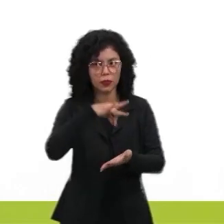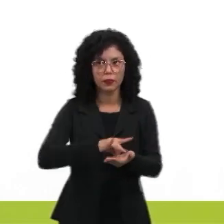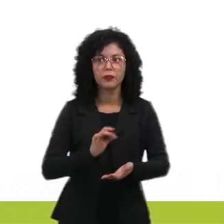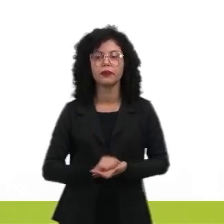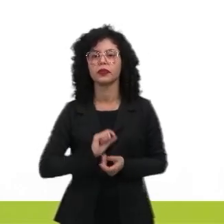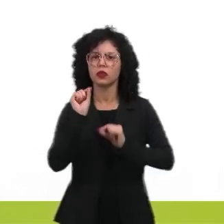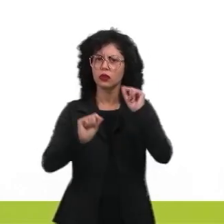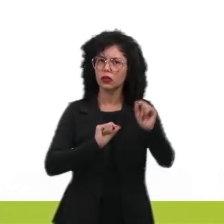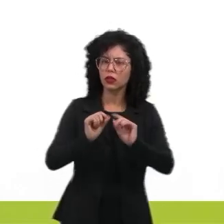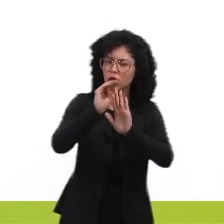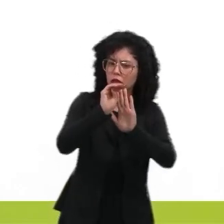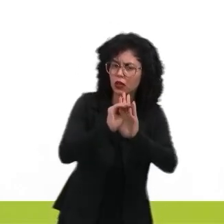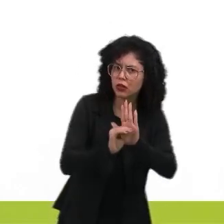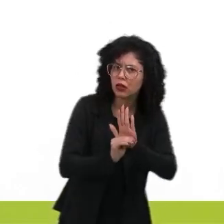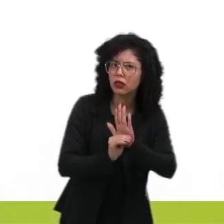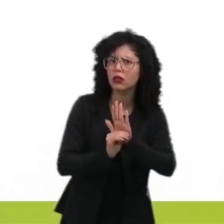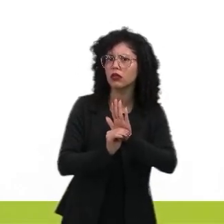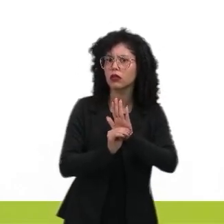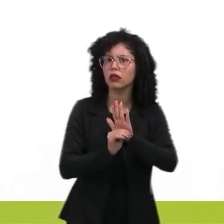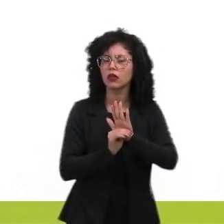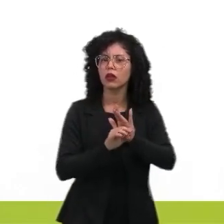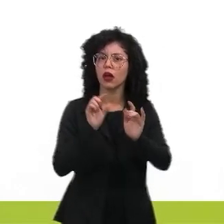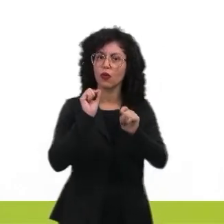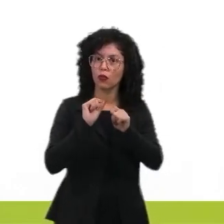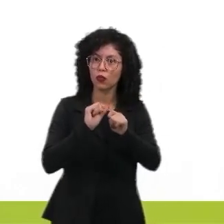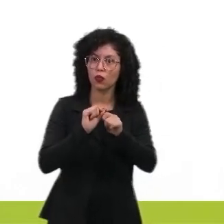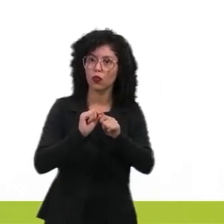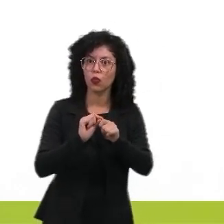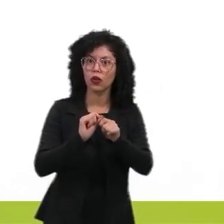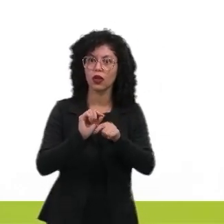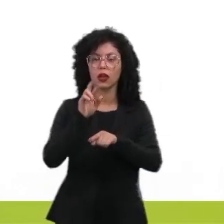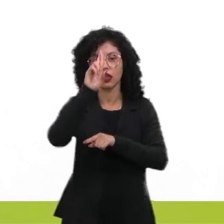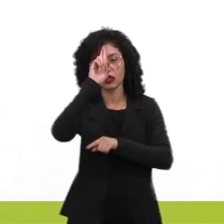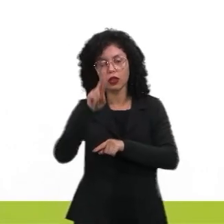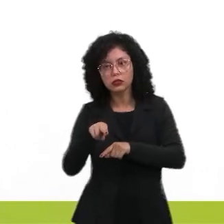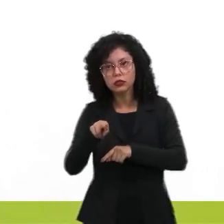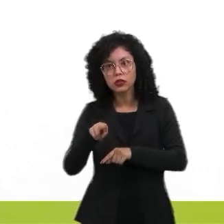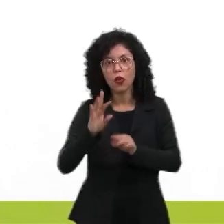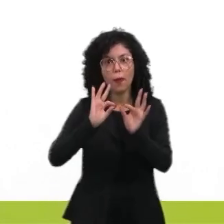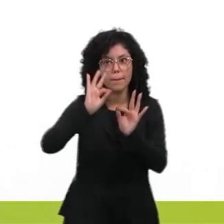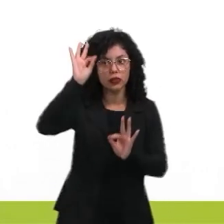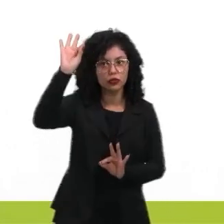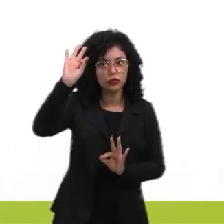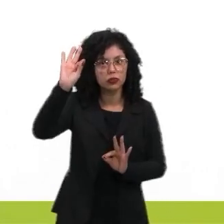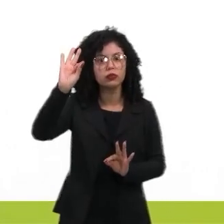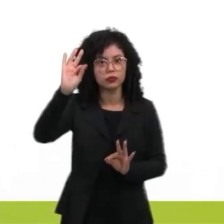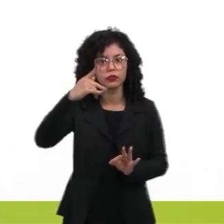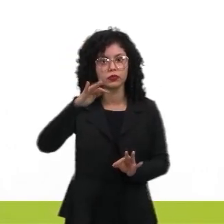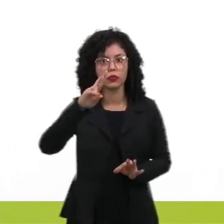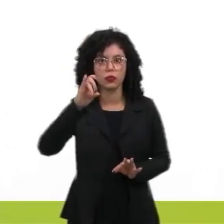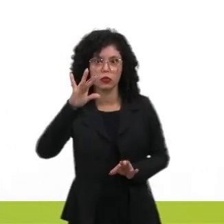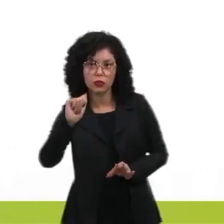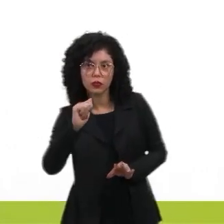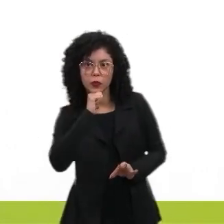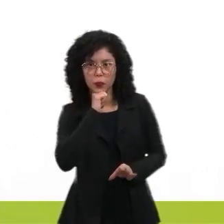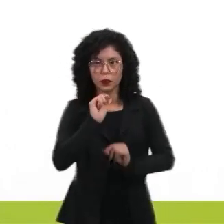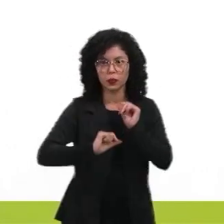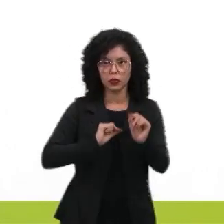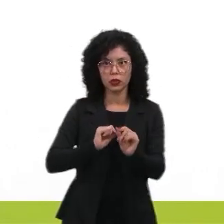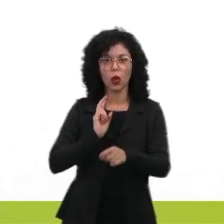escala matemática? A escala é uma fórmula da razão que há entre medidas de proporções, né? Ou proporcionais. Ela é